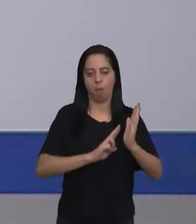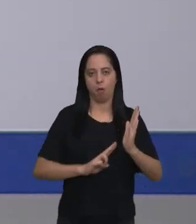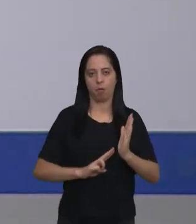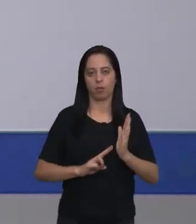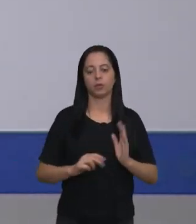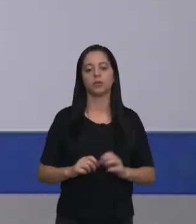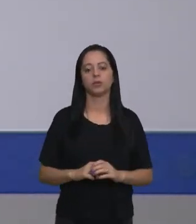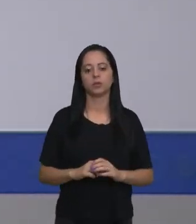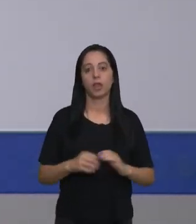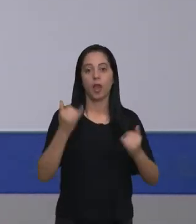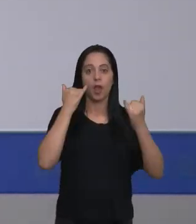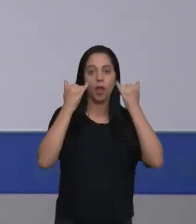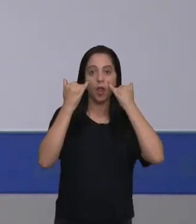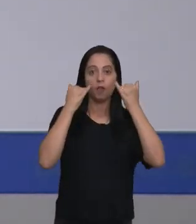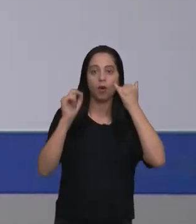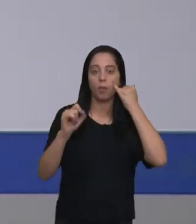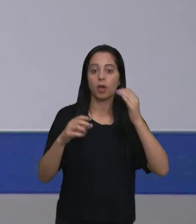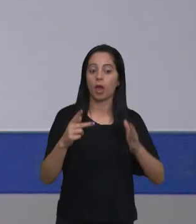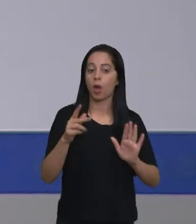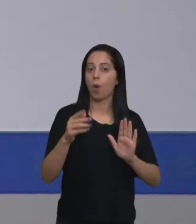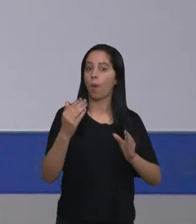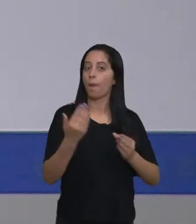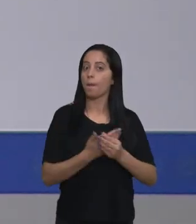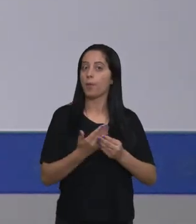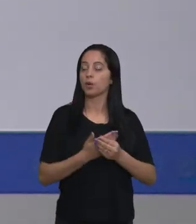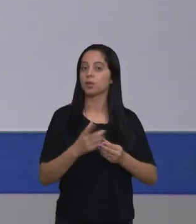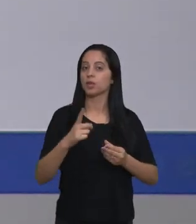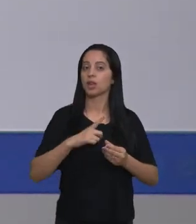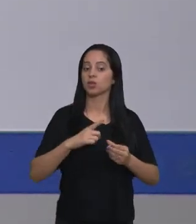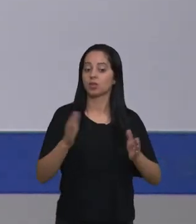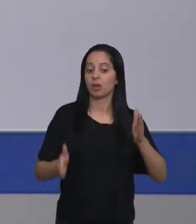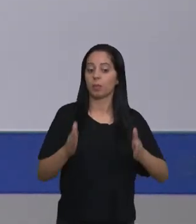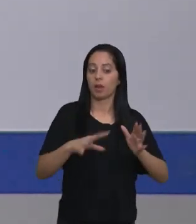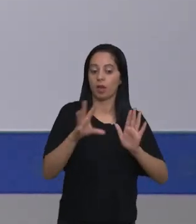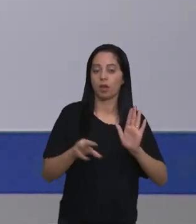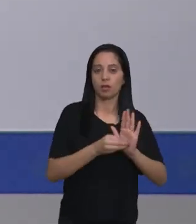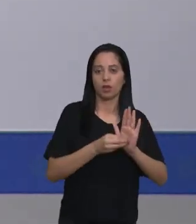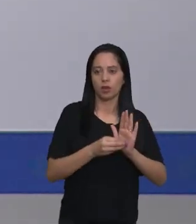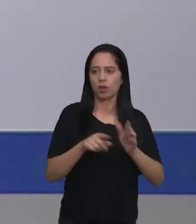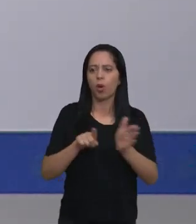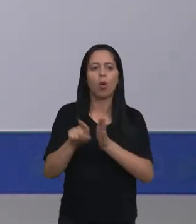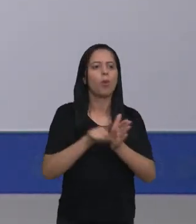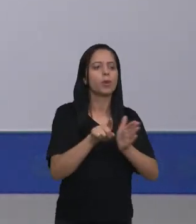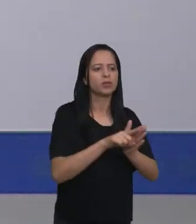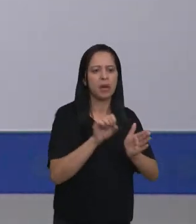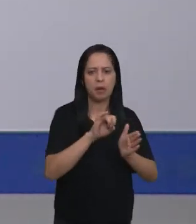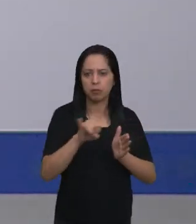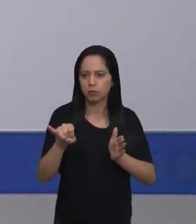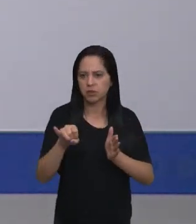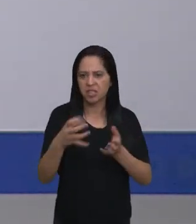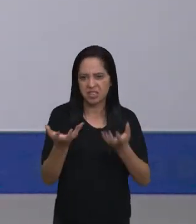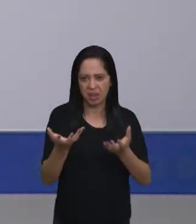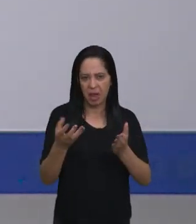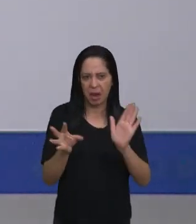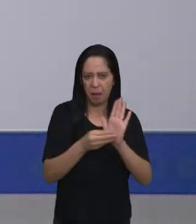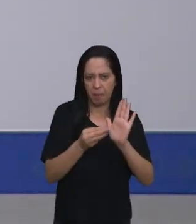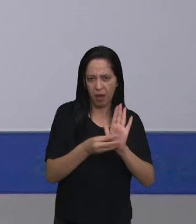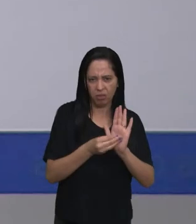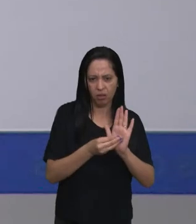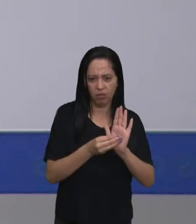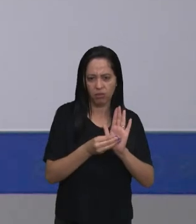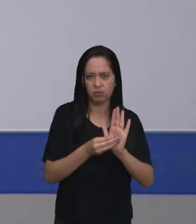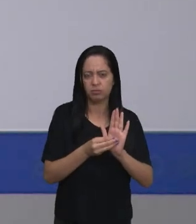aos senhores vereadores que esse processo se encontra em prazo de emenda. Consulta os novos vereadores se abre mão do prazo de emenda.